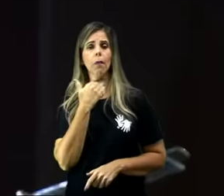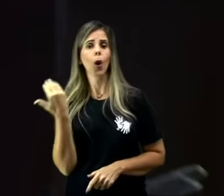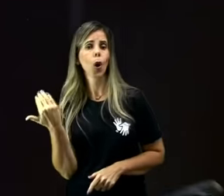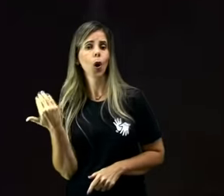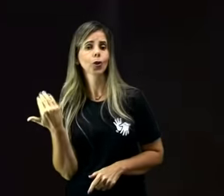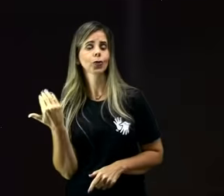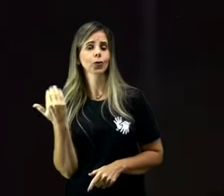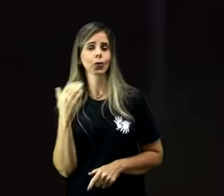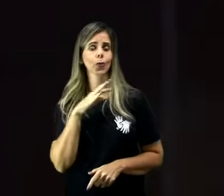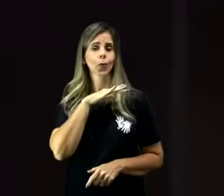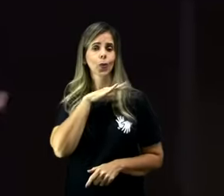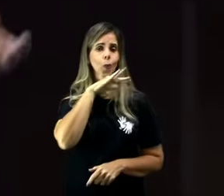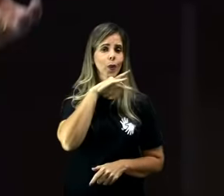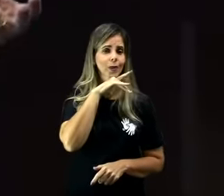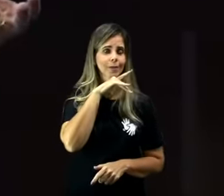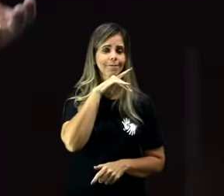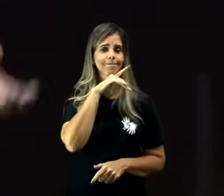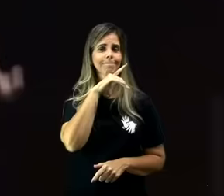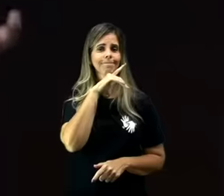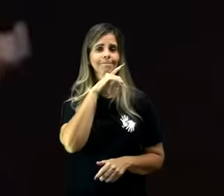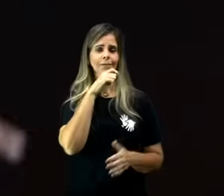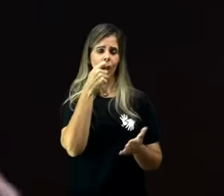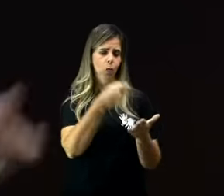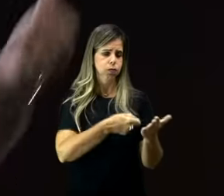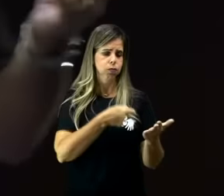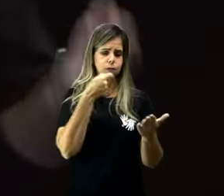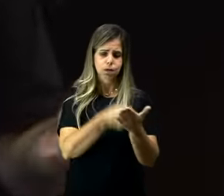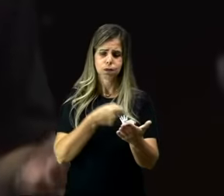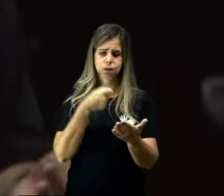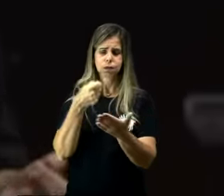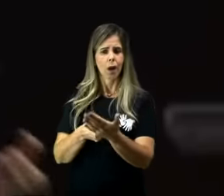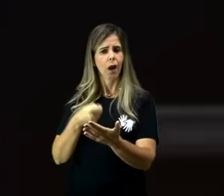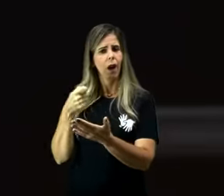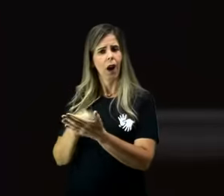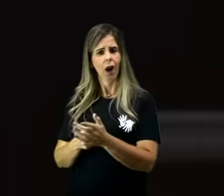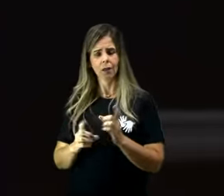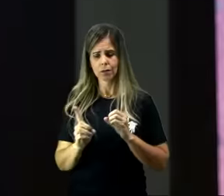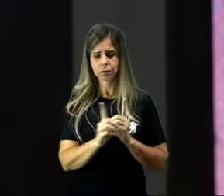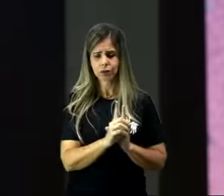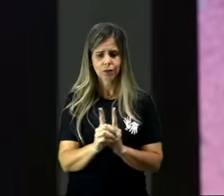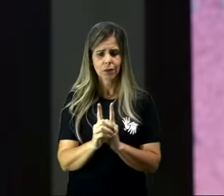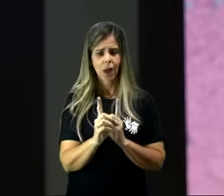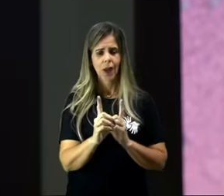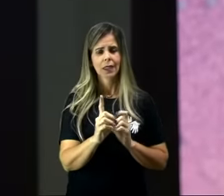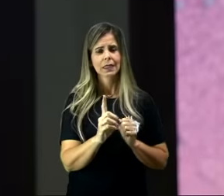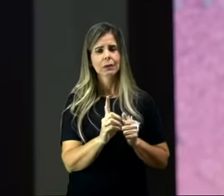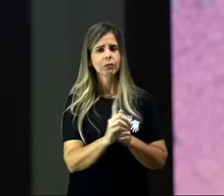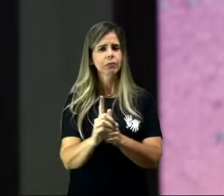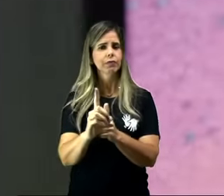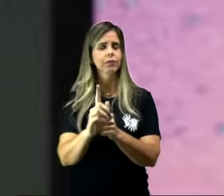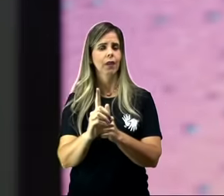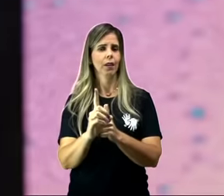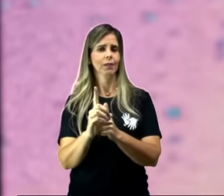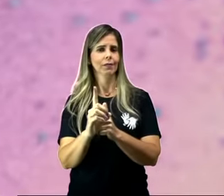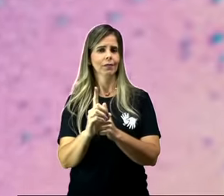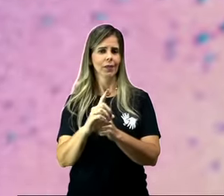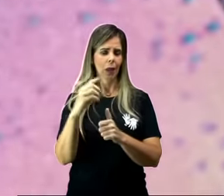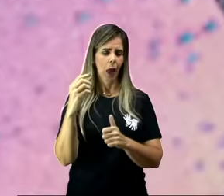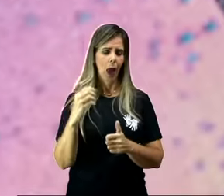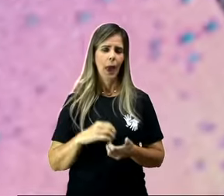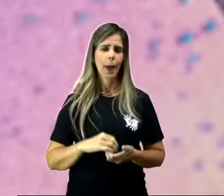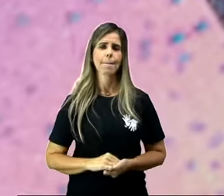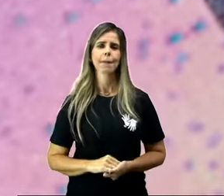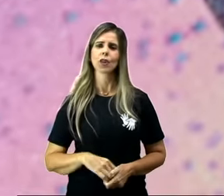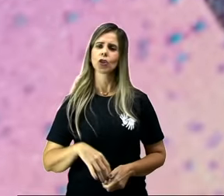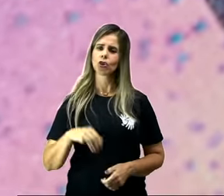Os caras foram perseguidos, muitos rejeitados, maltratados, e foram evangelizar. Eu lembro daquela viagem de